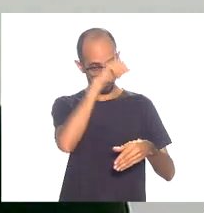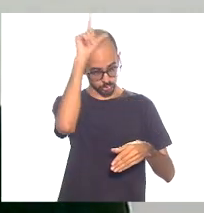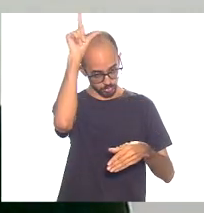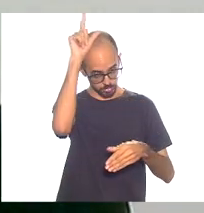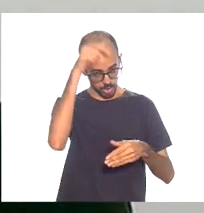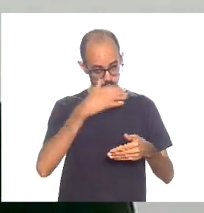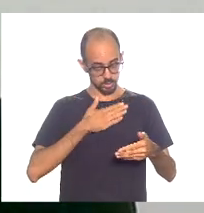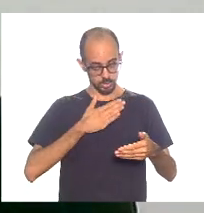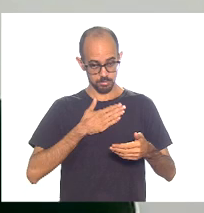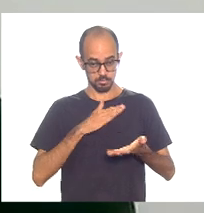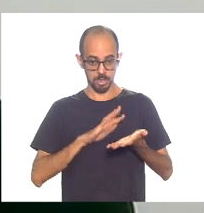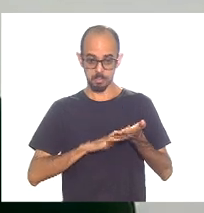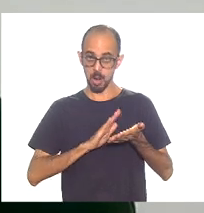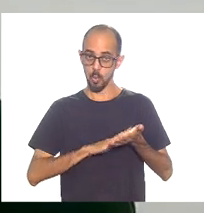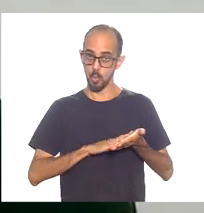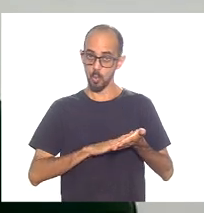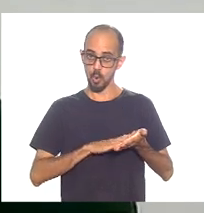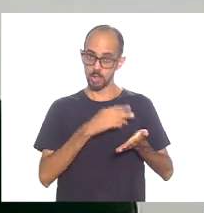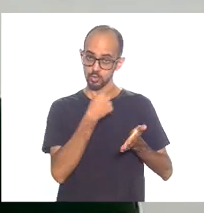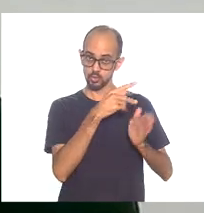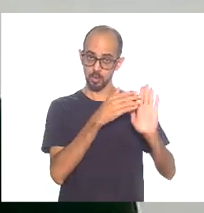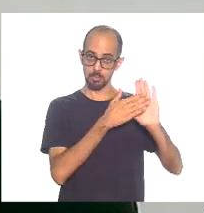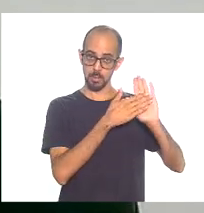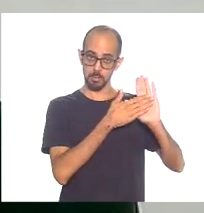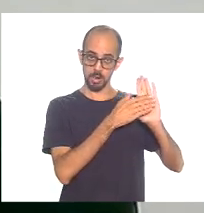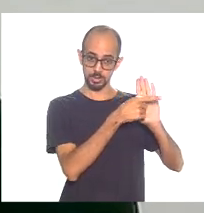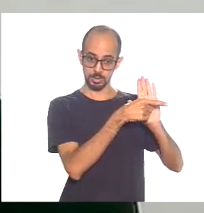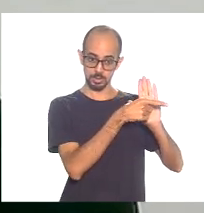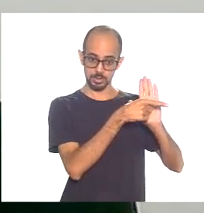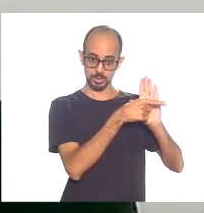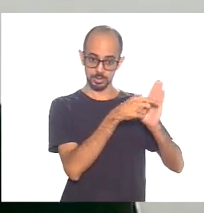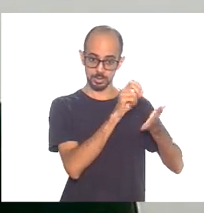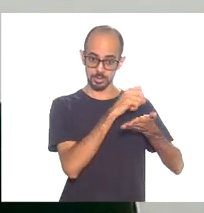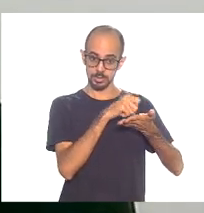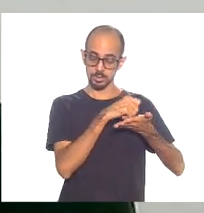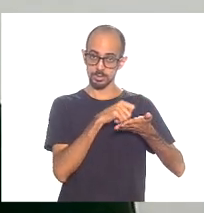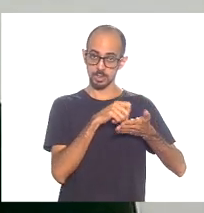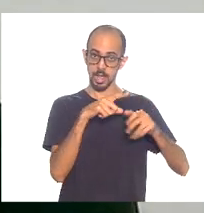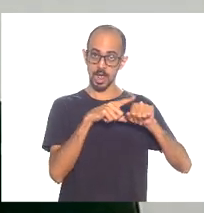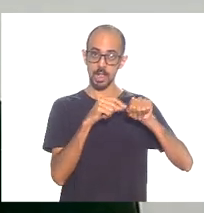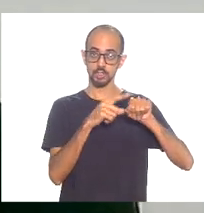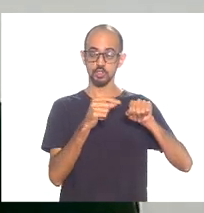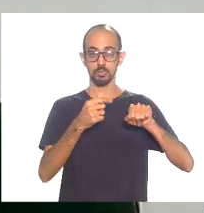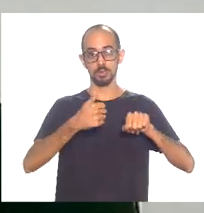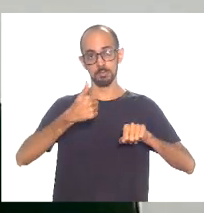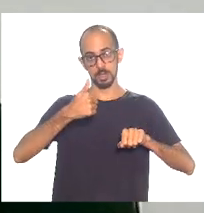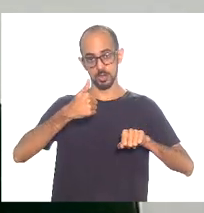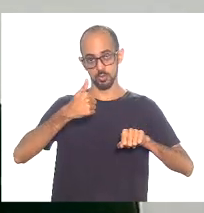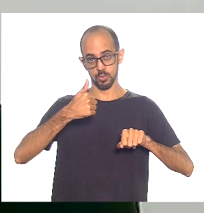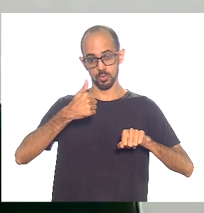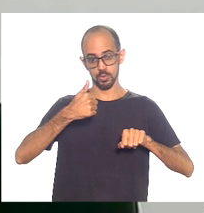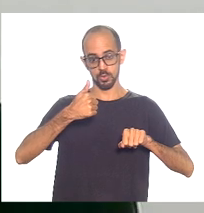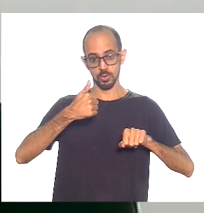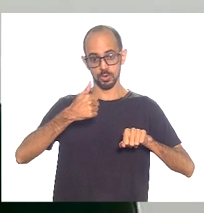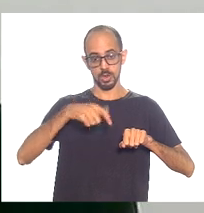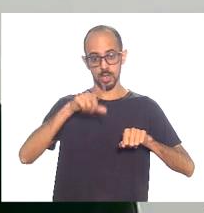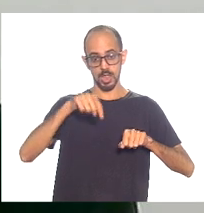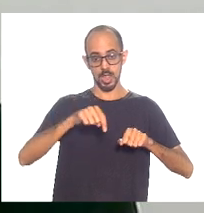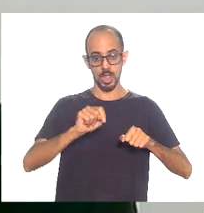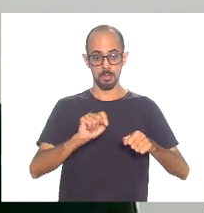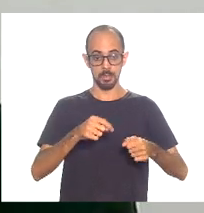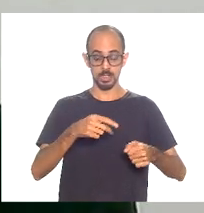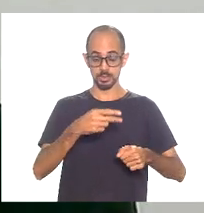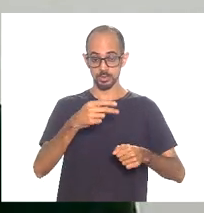mãos. A sua proposta. Está aqui escrito. O artigo 1º. Artigo 1º para os contribuintes que se